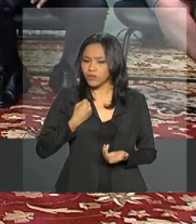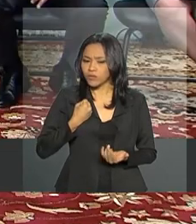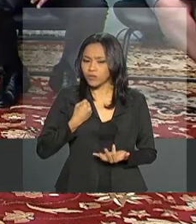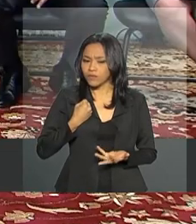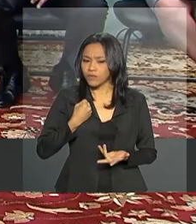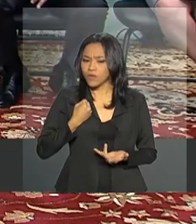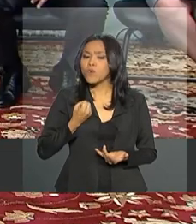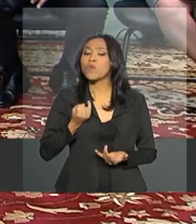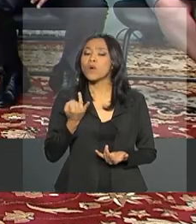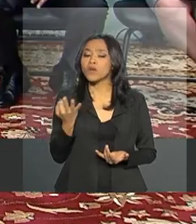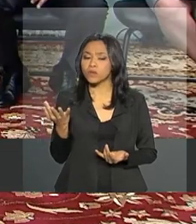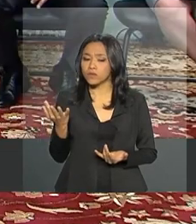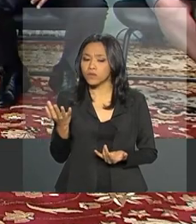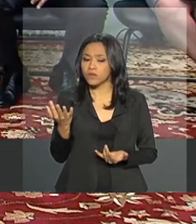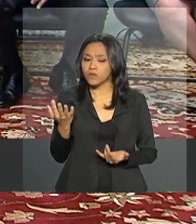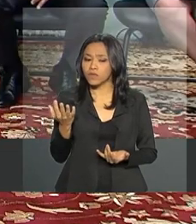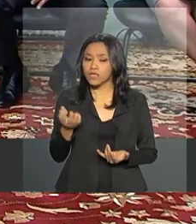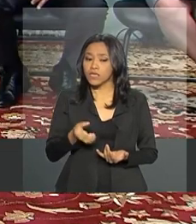Quantos são?